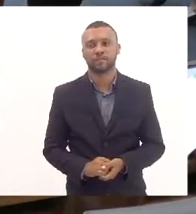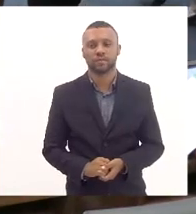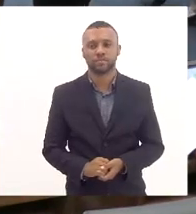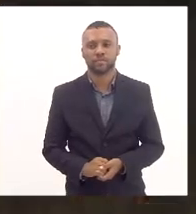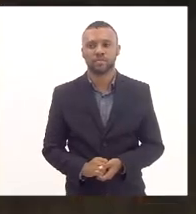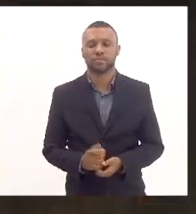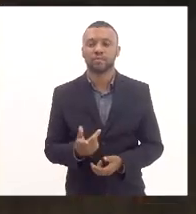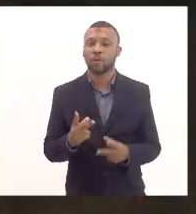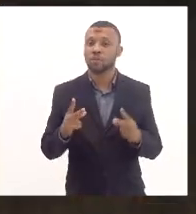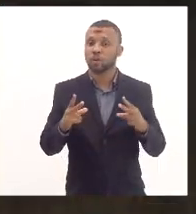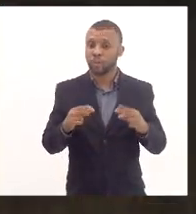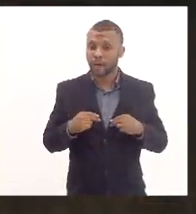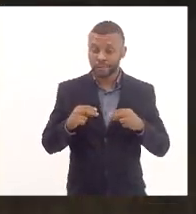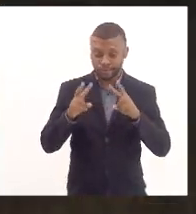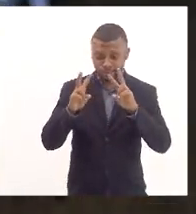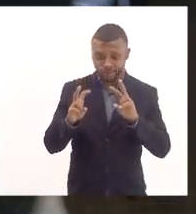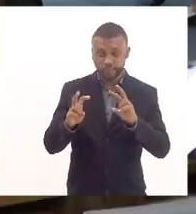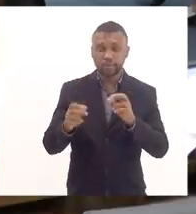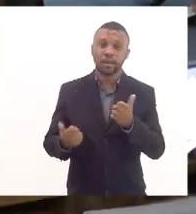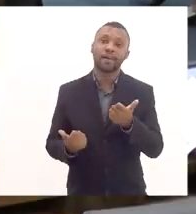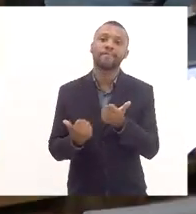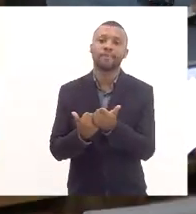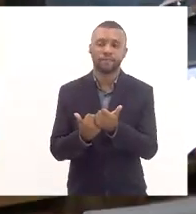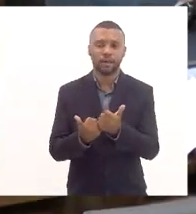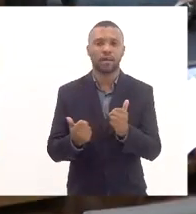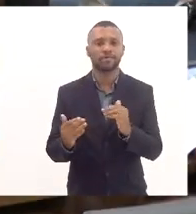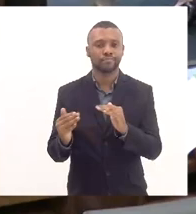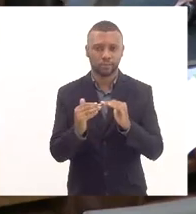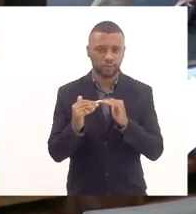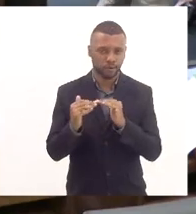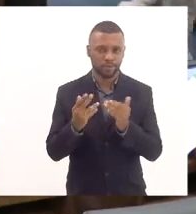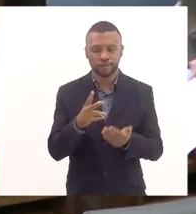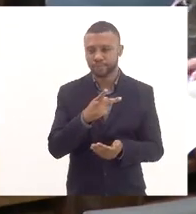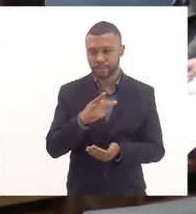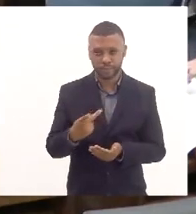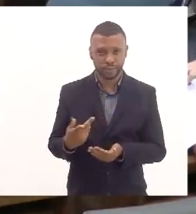e no mérito parecer favorável do presidente e